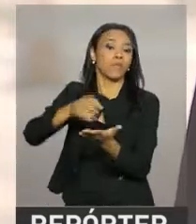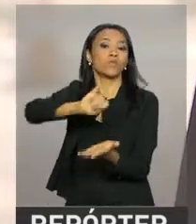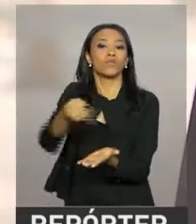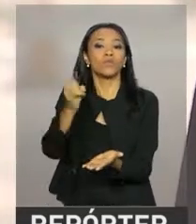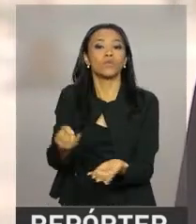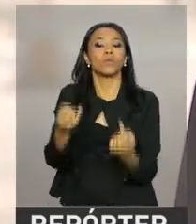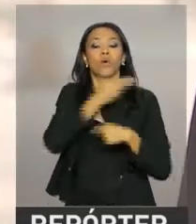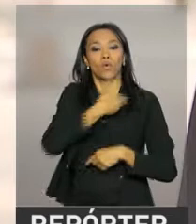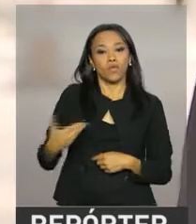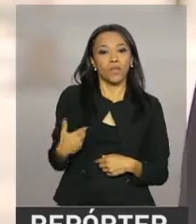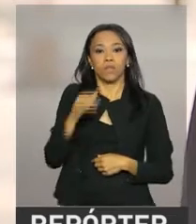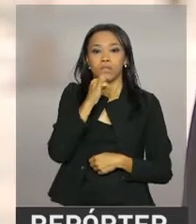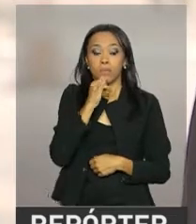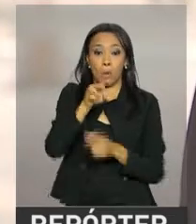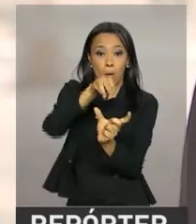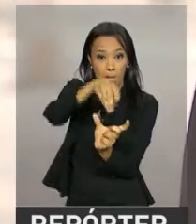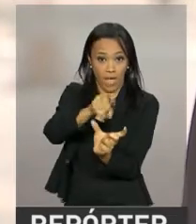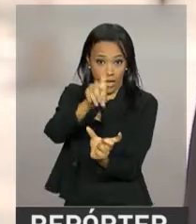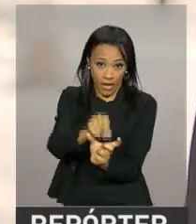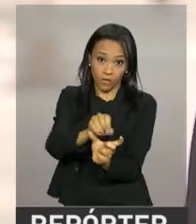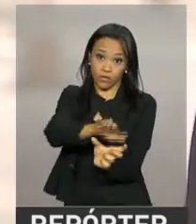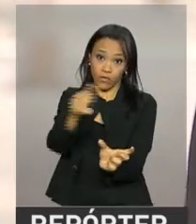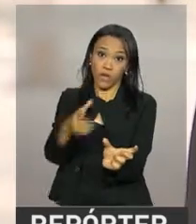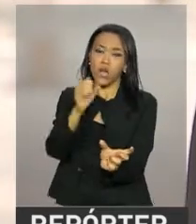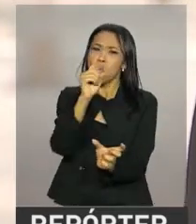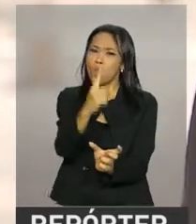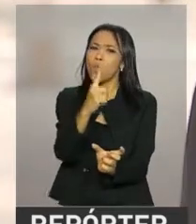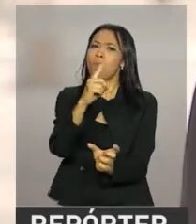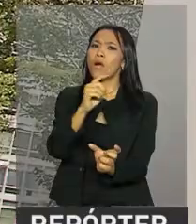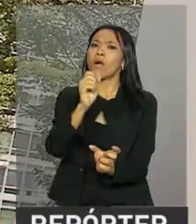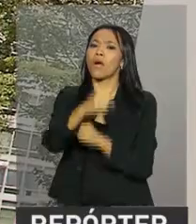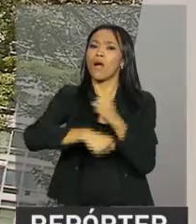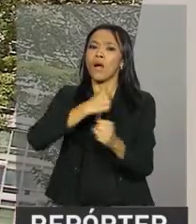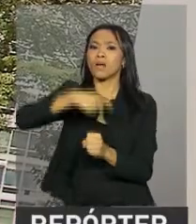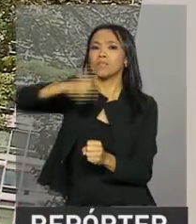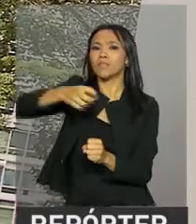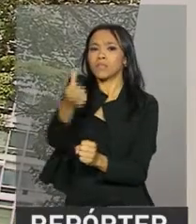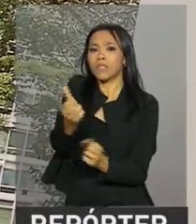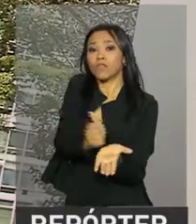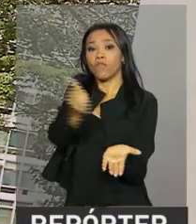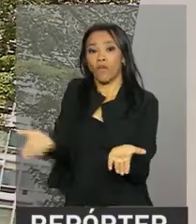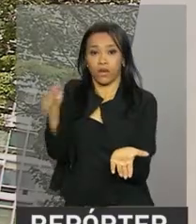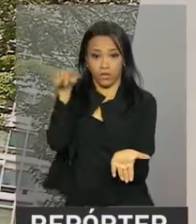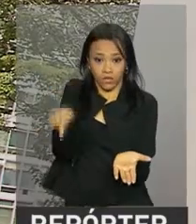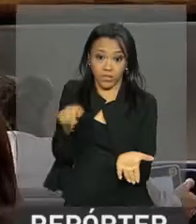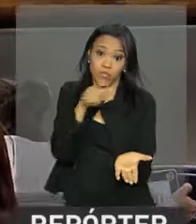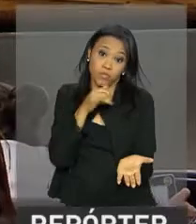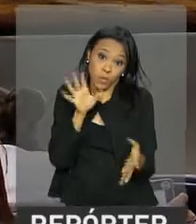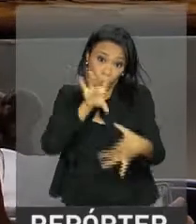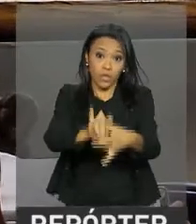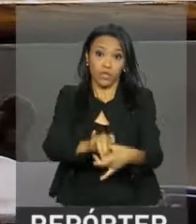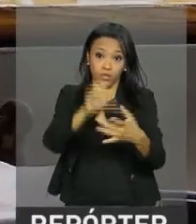externo depois de quase um ano e meio fora dessas operações para o ministério da fazenda o cenário não é ótimo